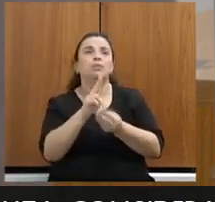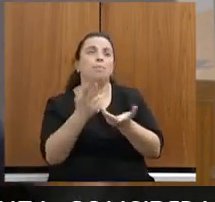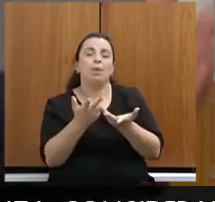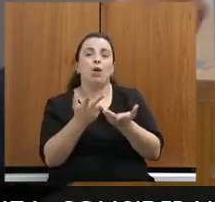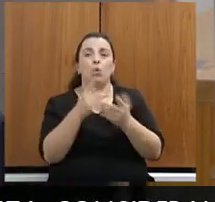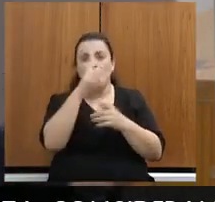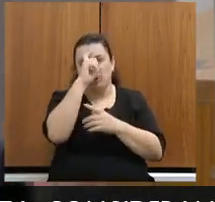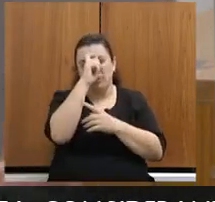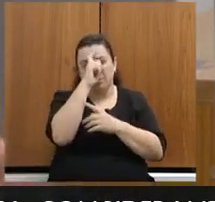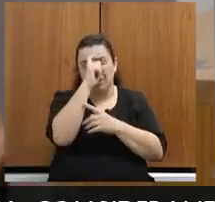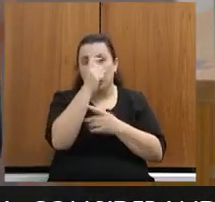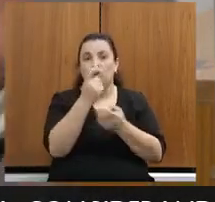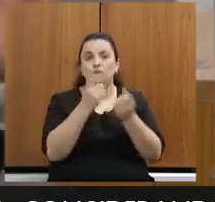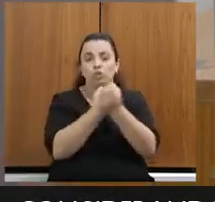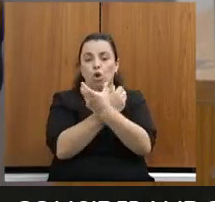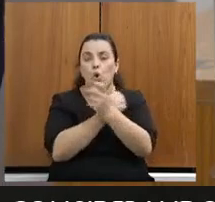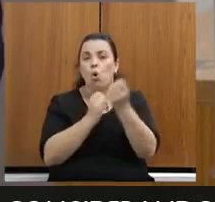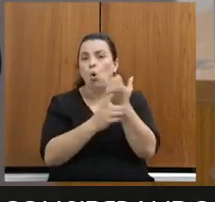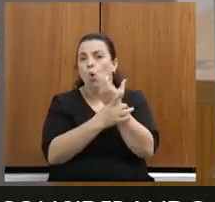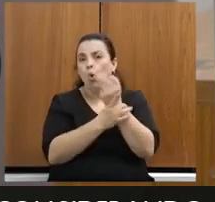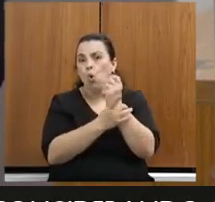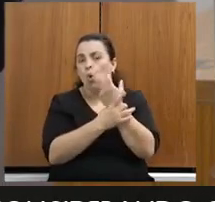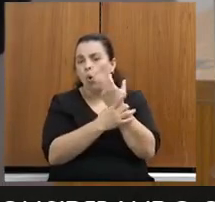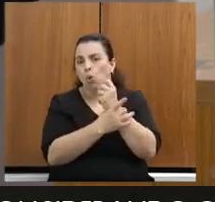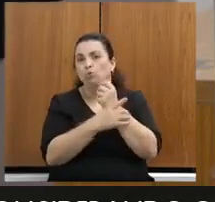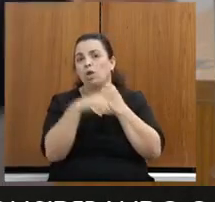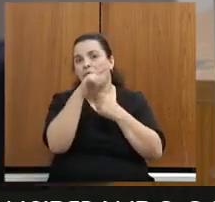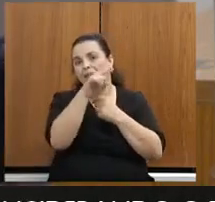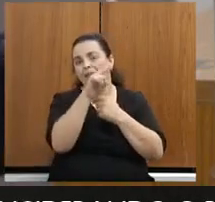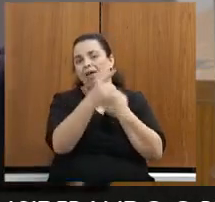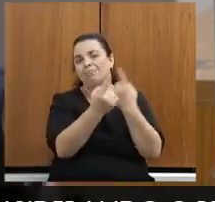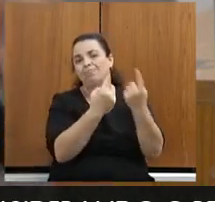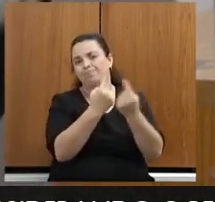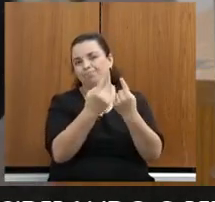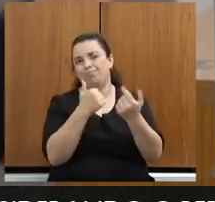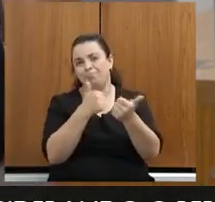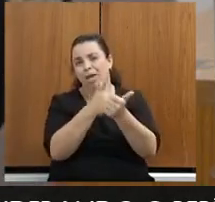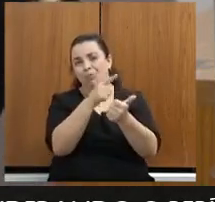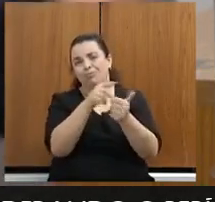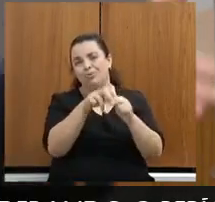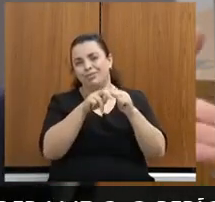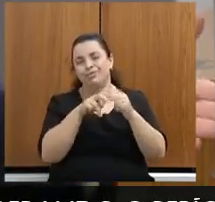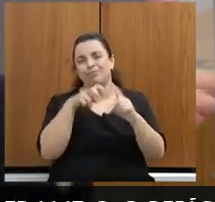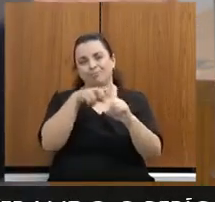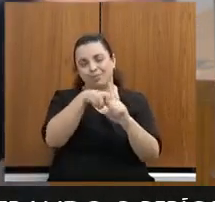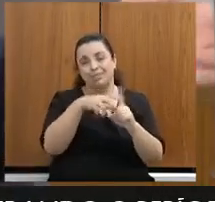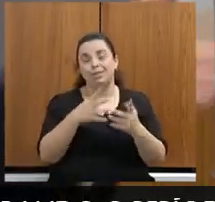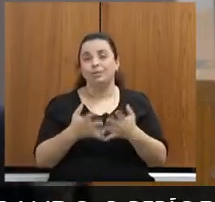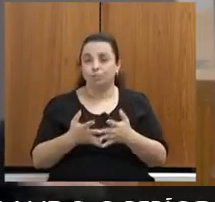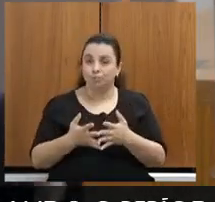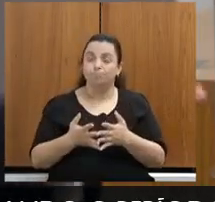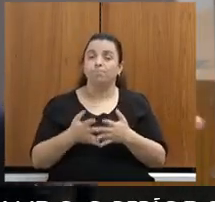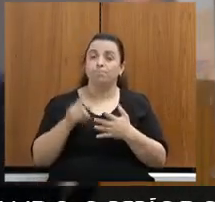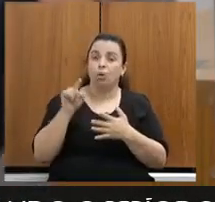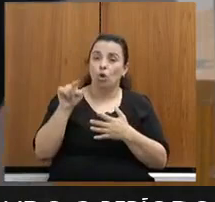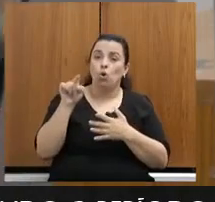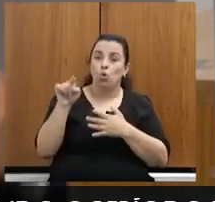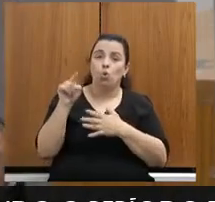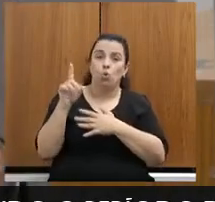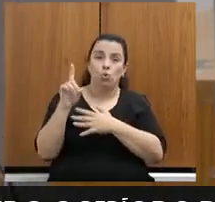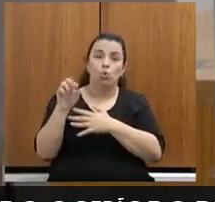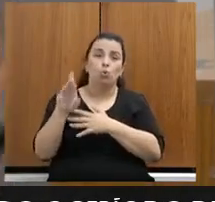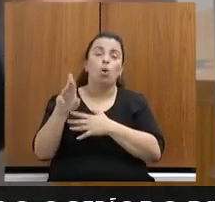ministério público e agora a polícia civil colocou que houve um pequeno aumento aí o doutor Greco é se colocou favorável